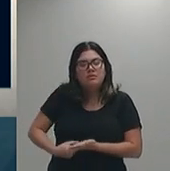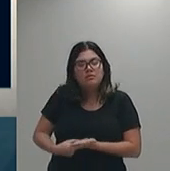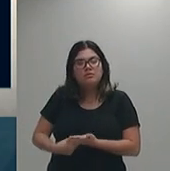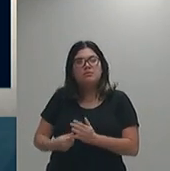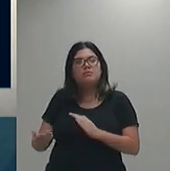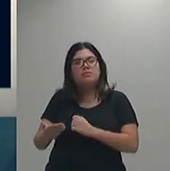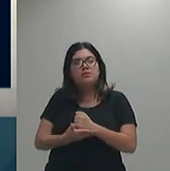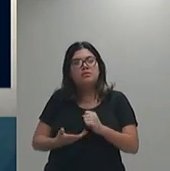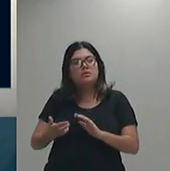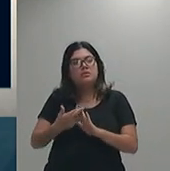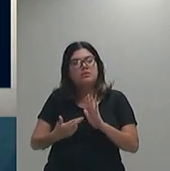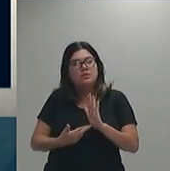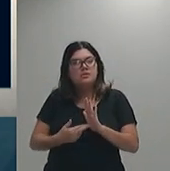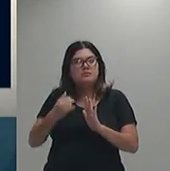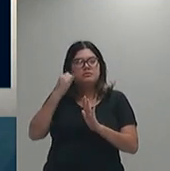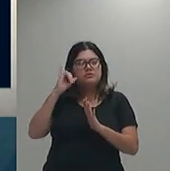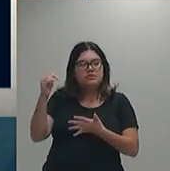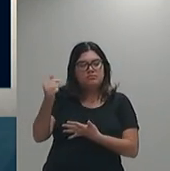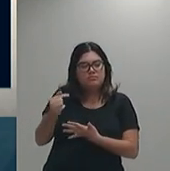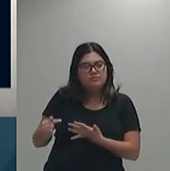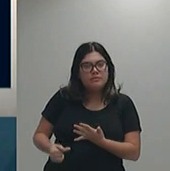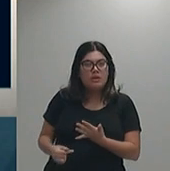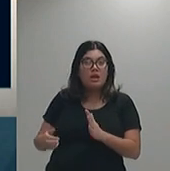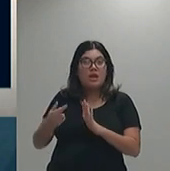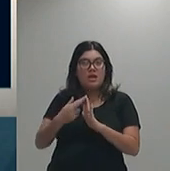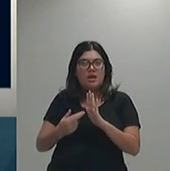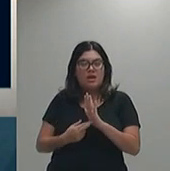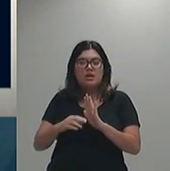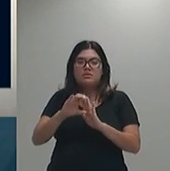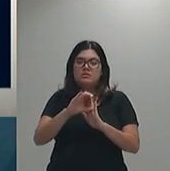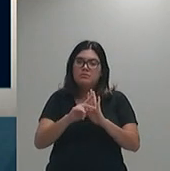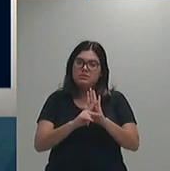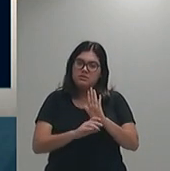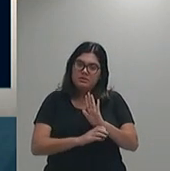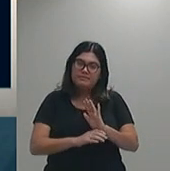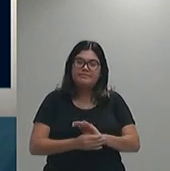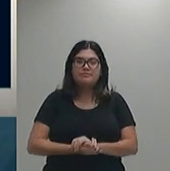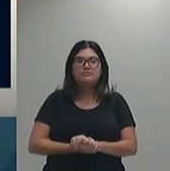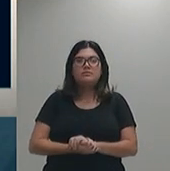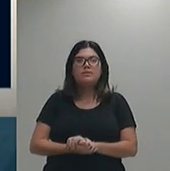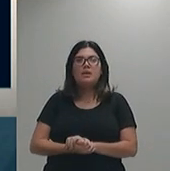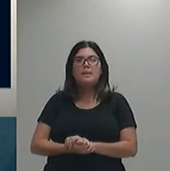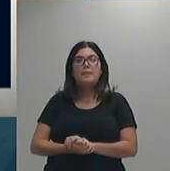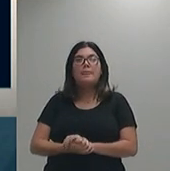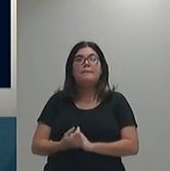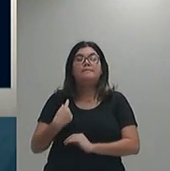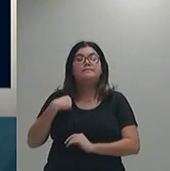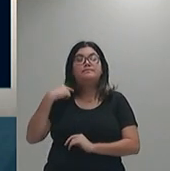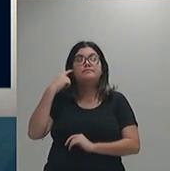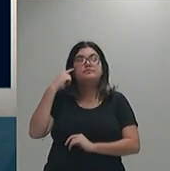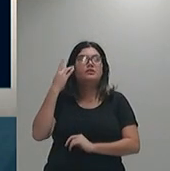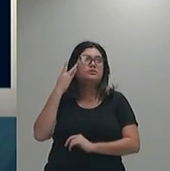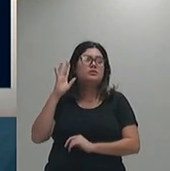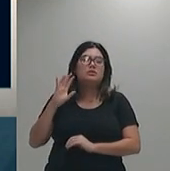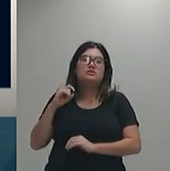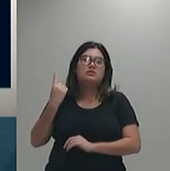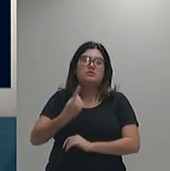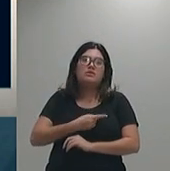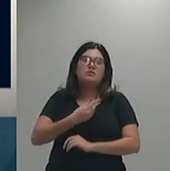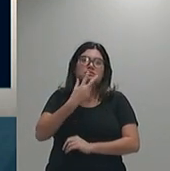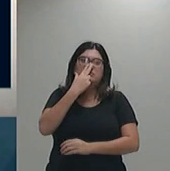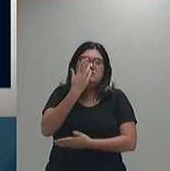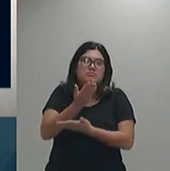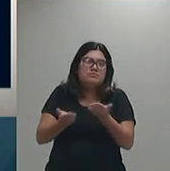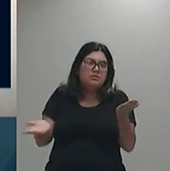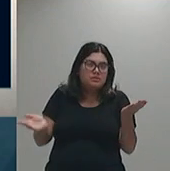da prevenção enfim as regras do CPC Então eu penso que não sei se estamos deixando passar uma